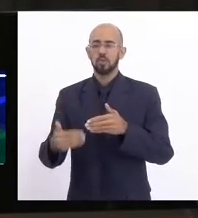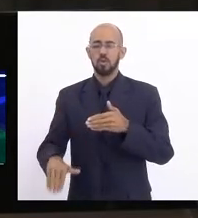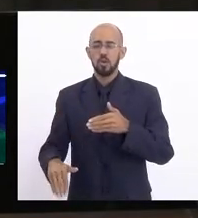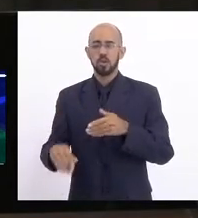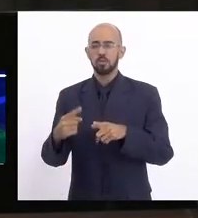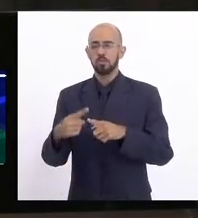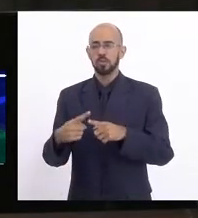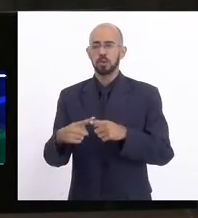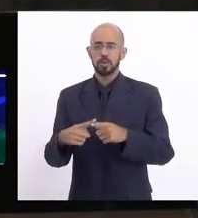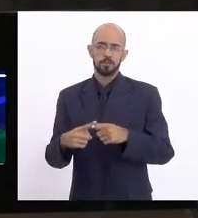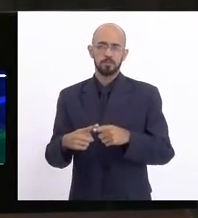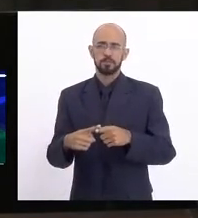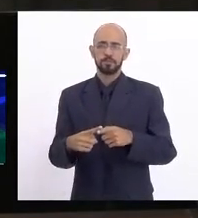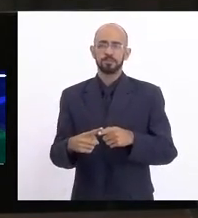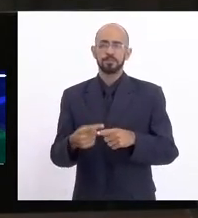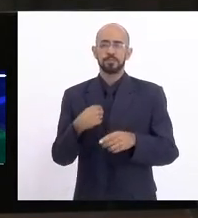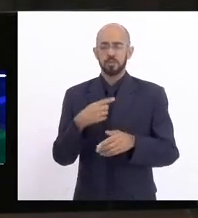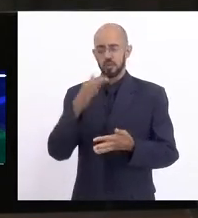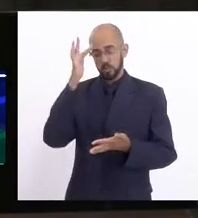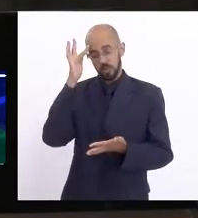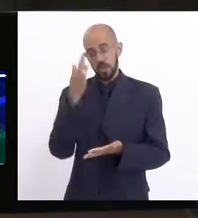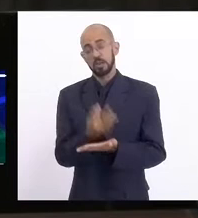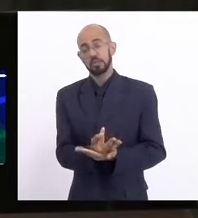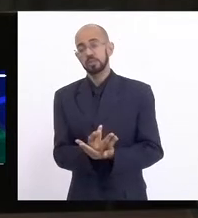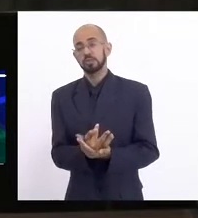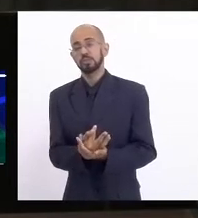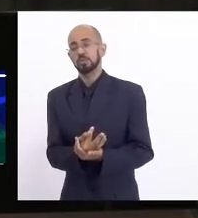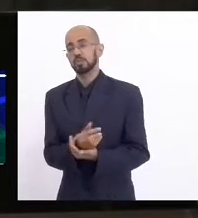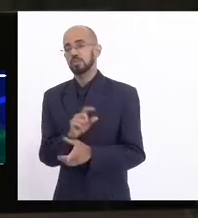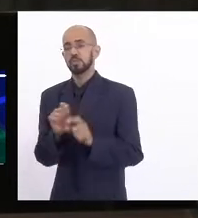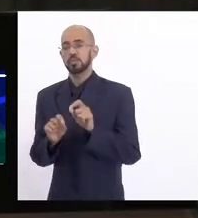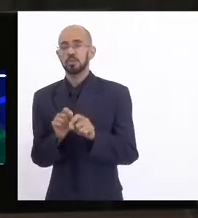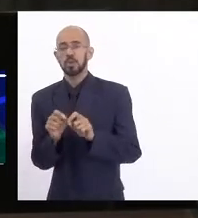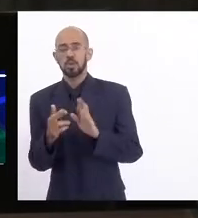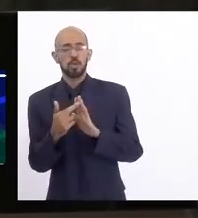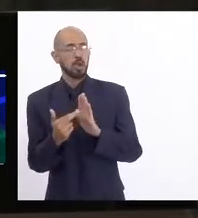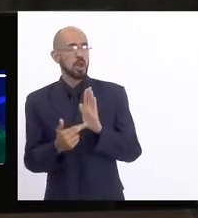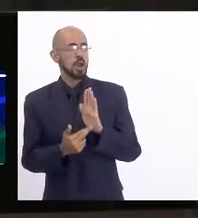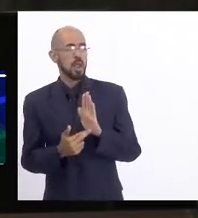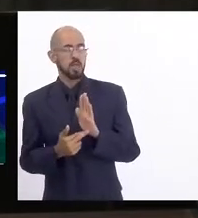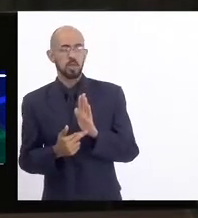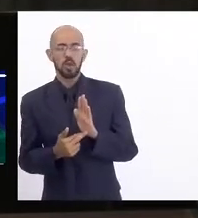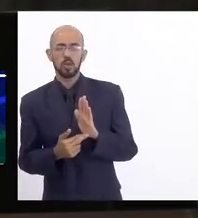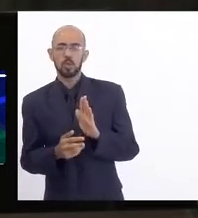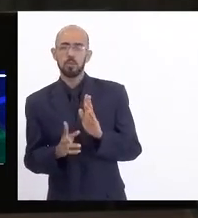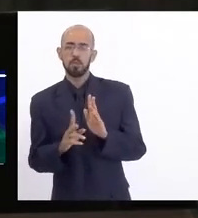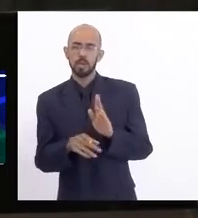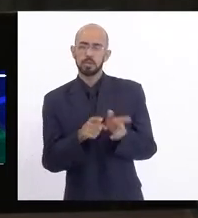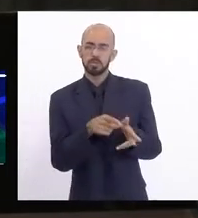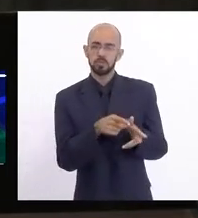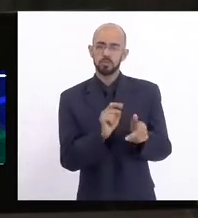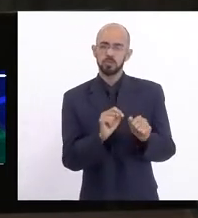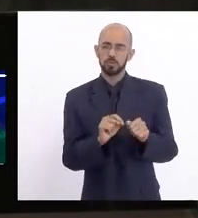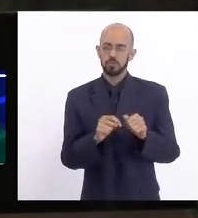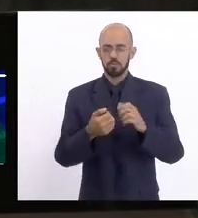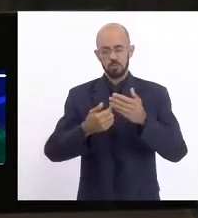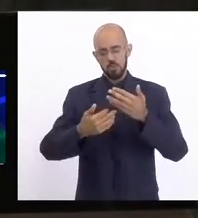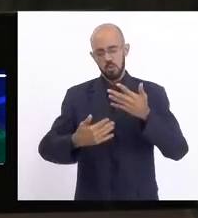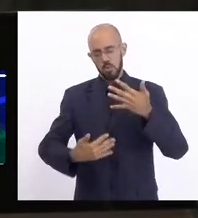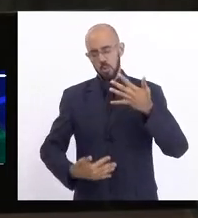voto divergente porque eu acredito que o relatório, ainda que muito